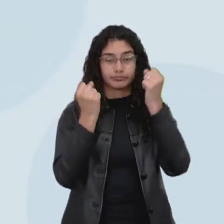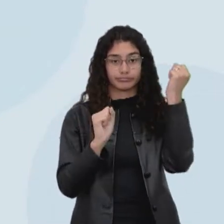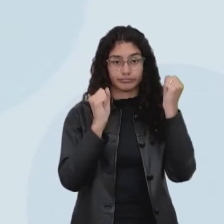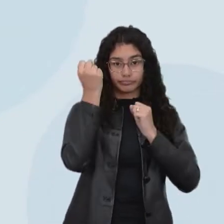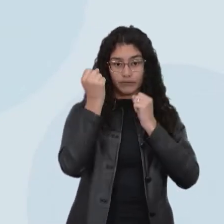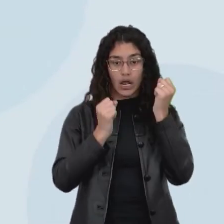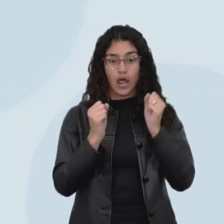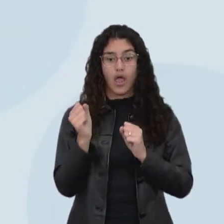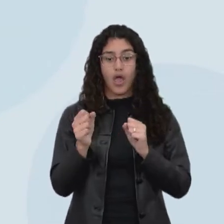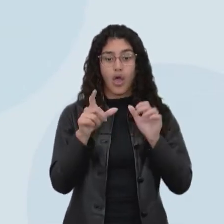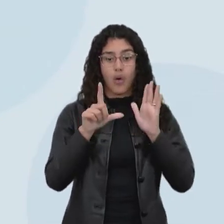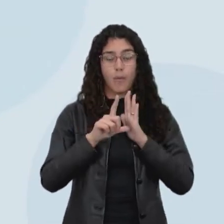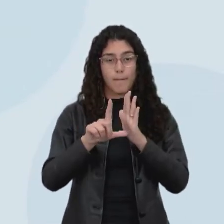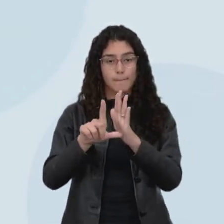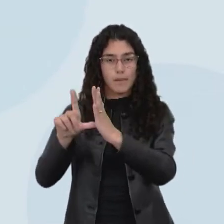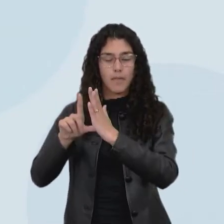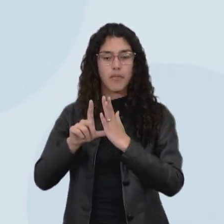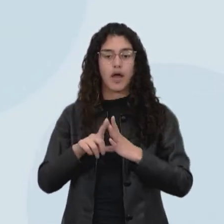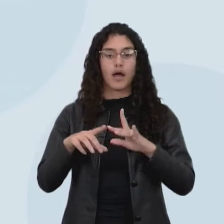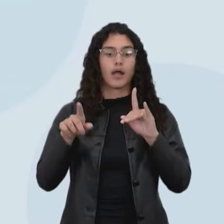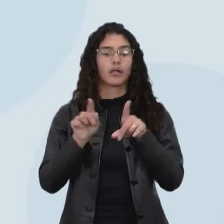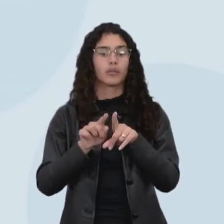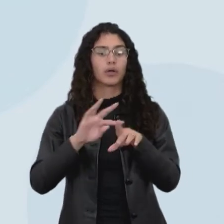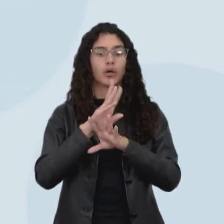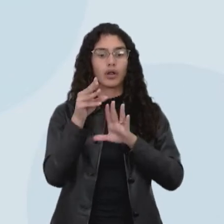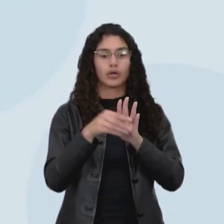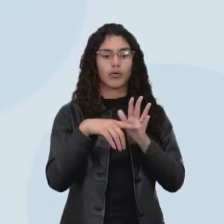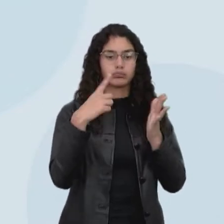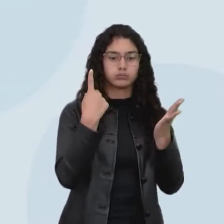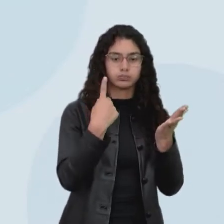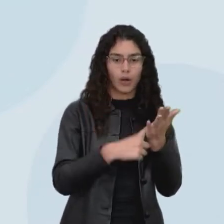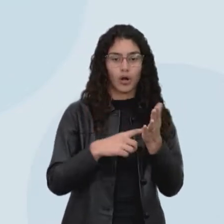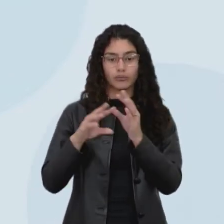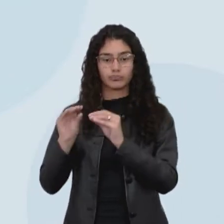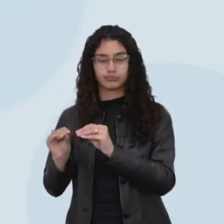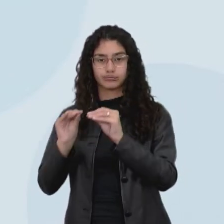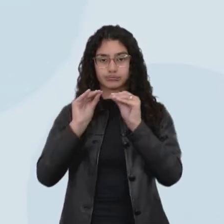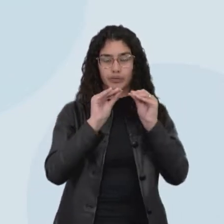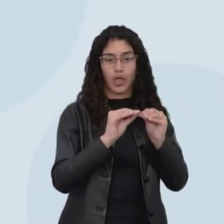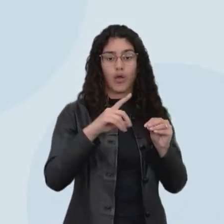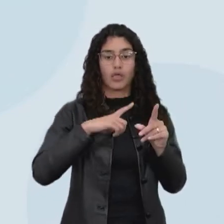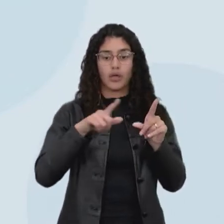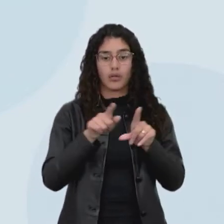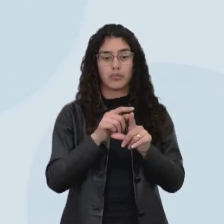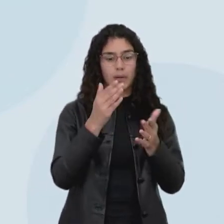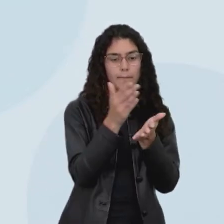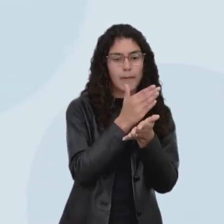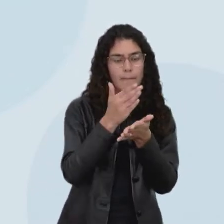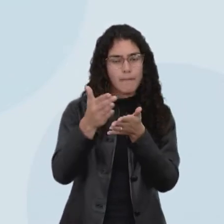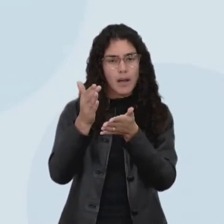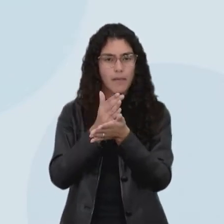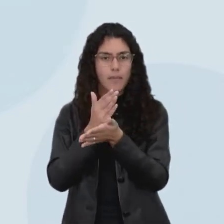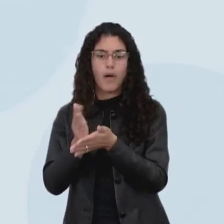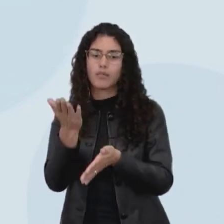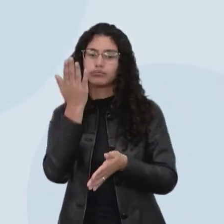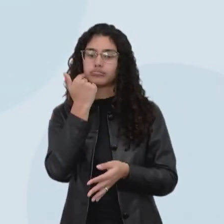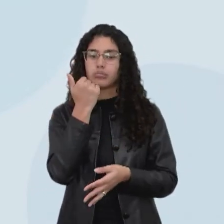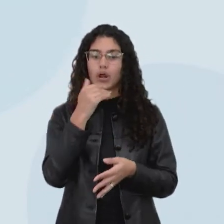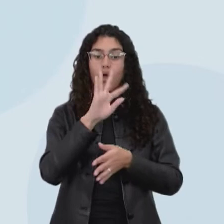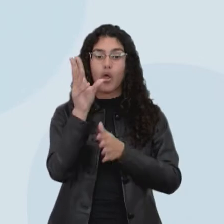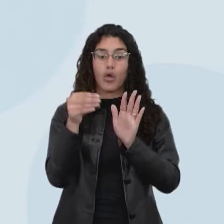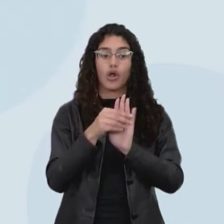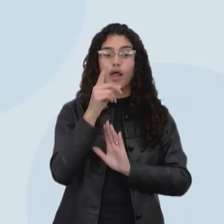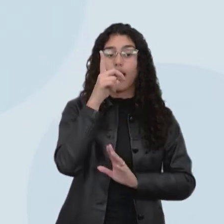industrialização, da comercialização, incluindo-se os acordos internacionais do abastecimento e da distribuição dos alimentos,